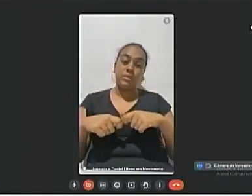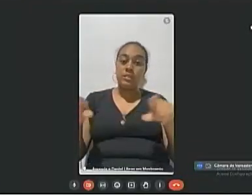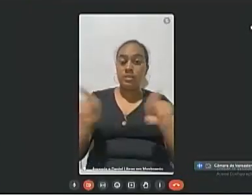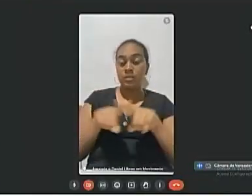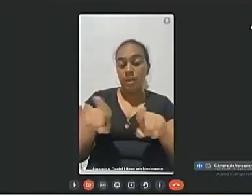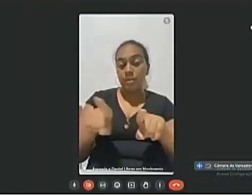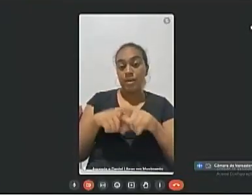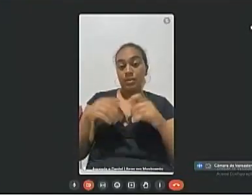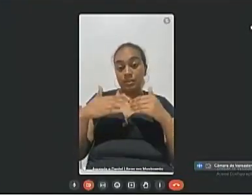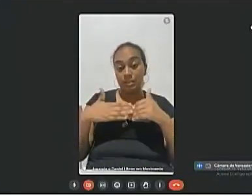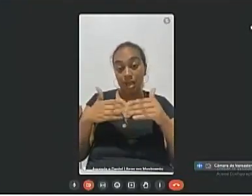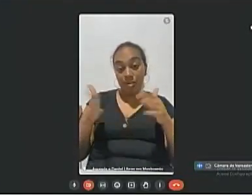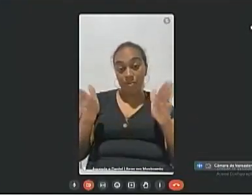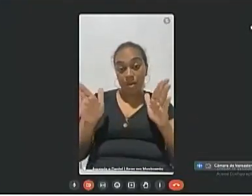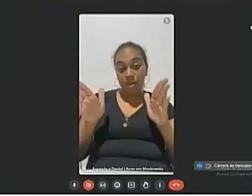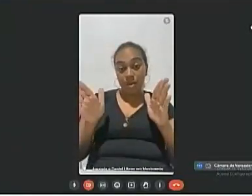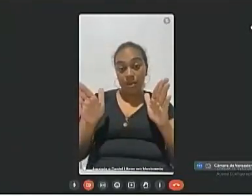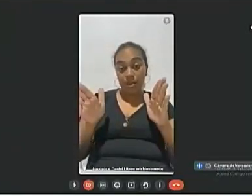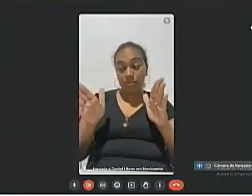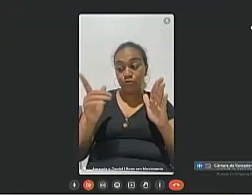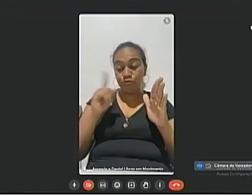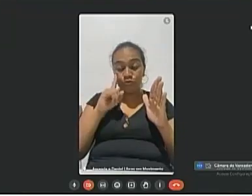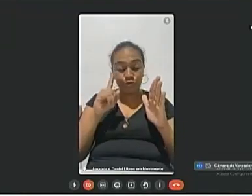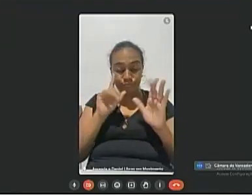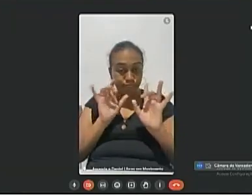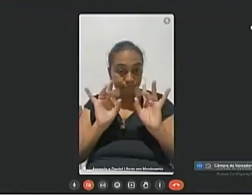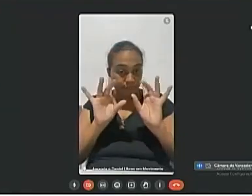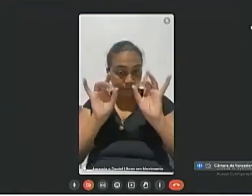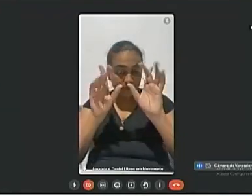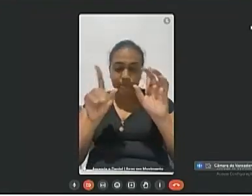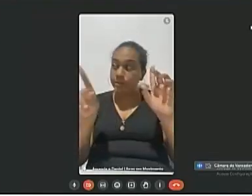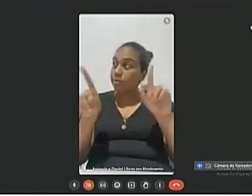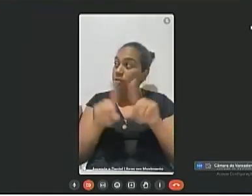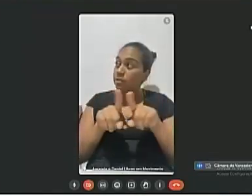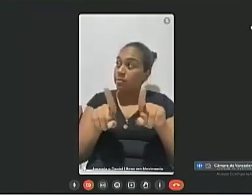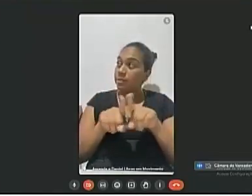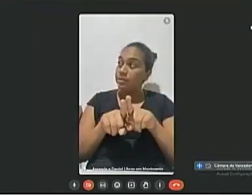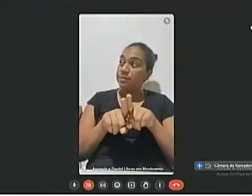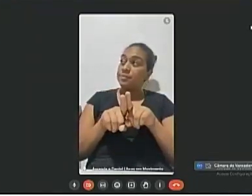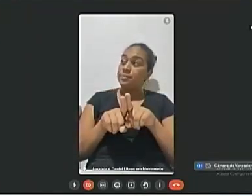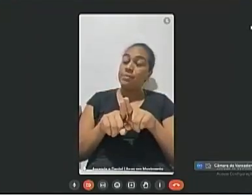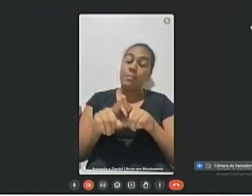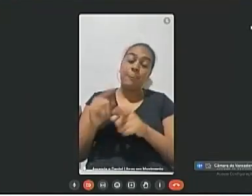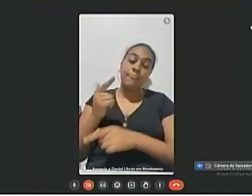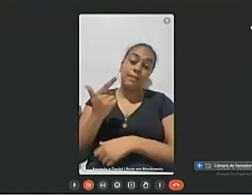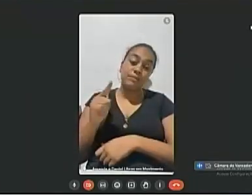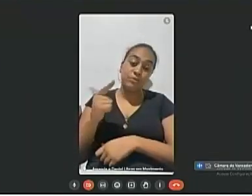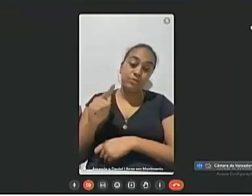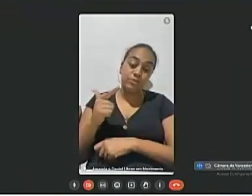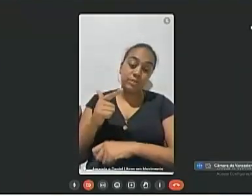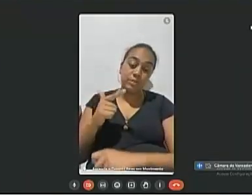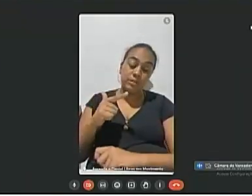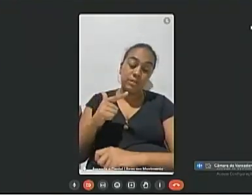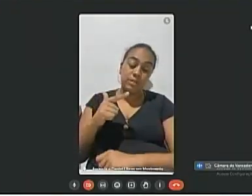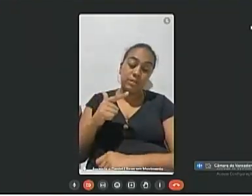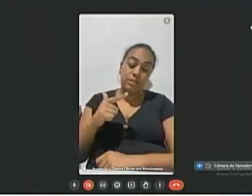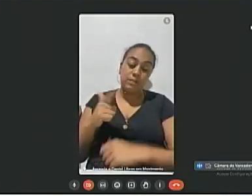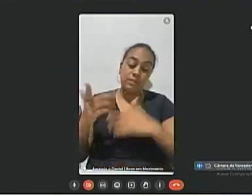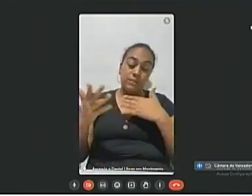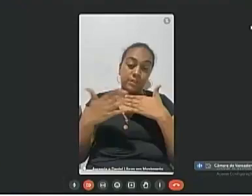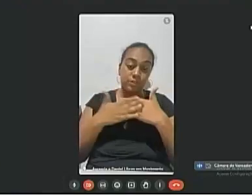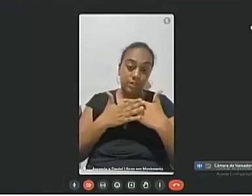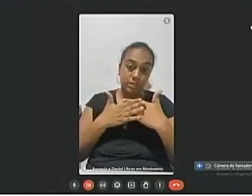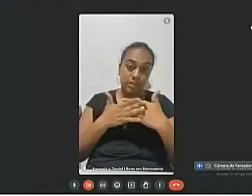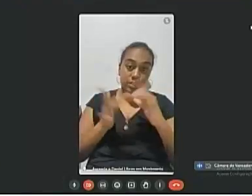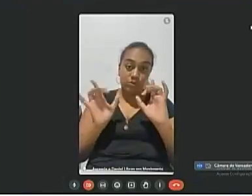abertas totalmente só em situações de cheias, e quando não tiver com situações de cheia, essa comporta ficaria fechada, só